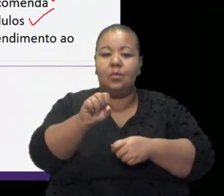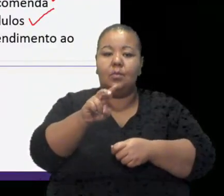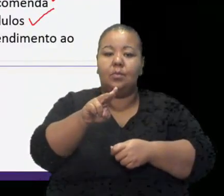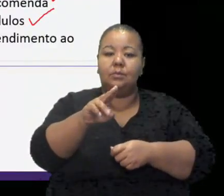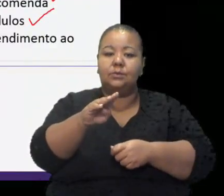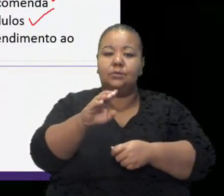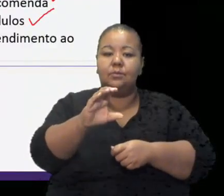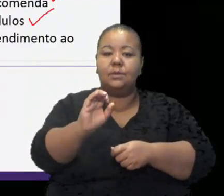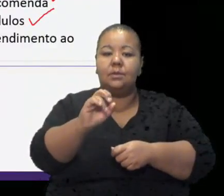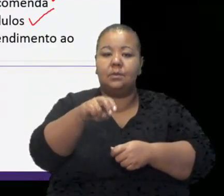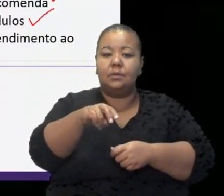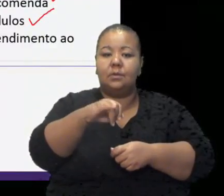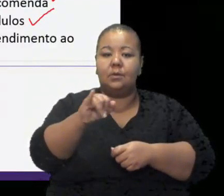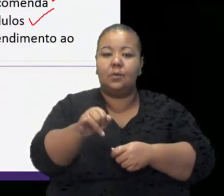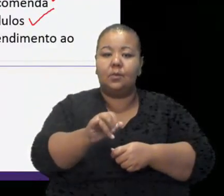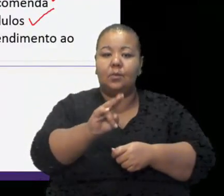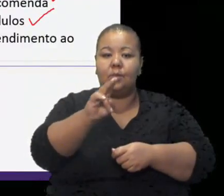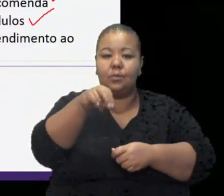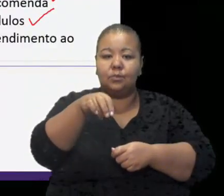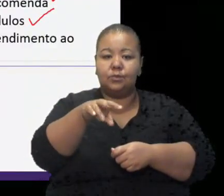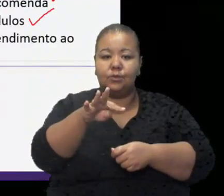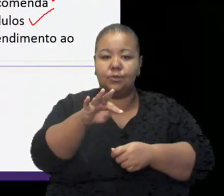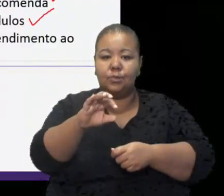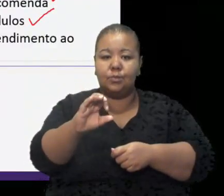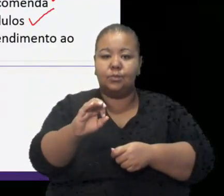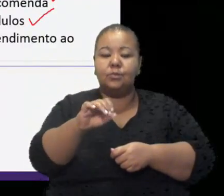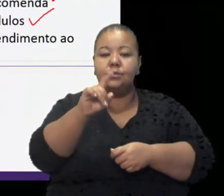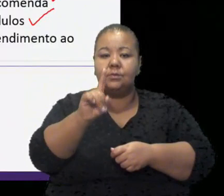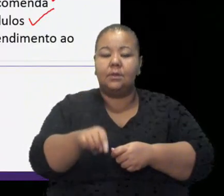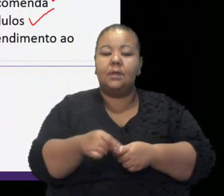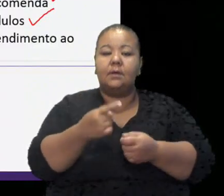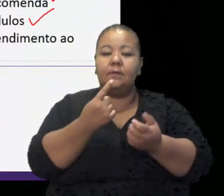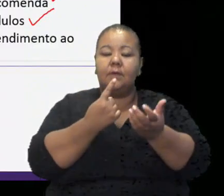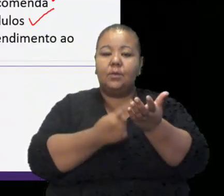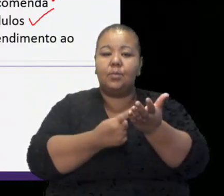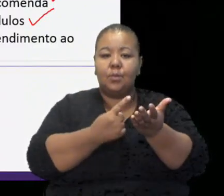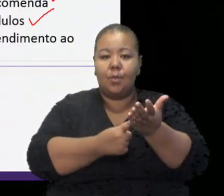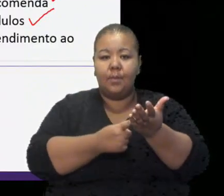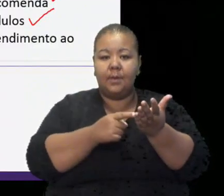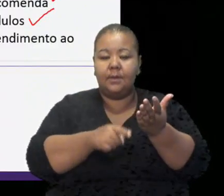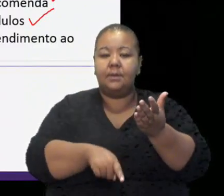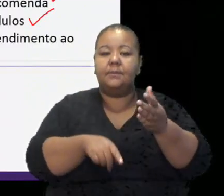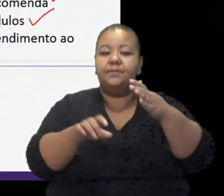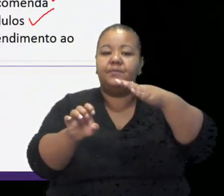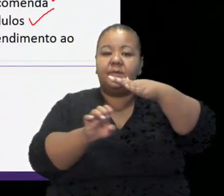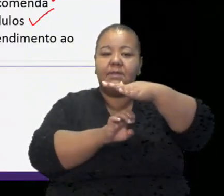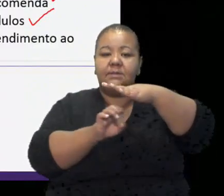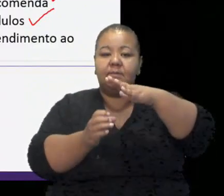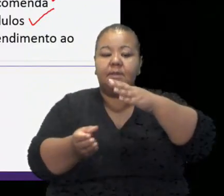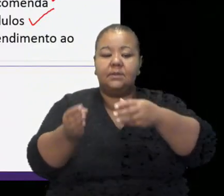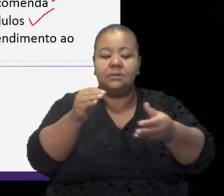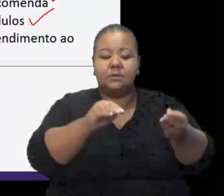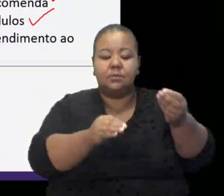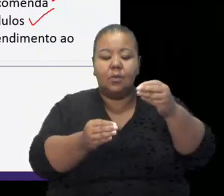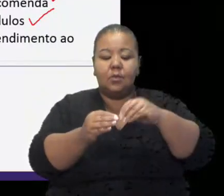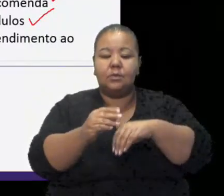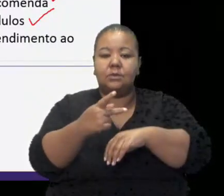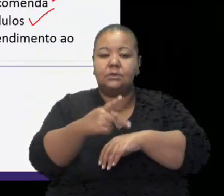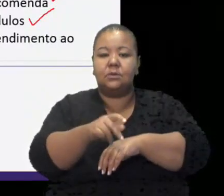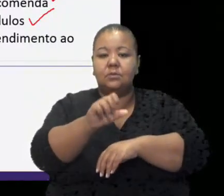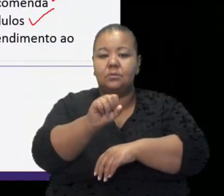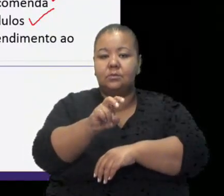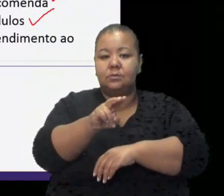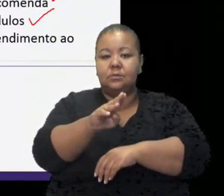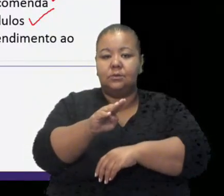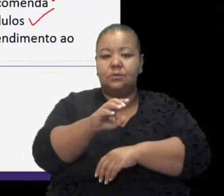numa montagem feita por encomenda, né? As empresas montam seus subconjuntos, o